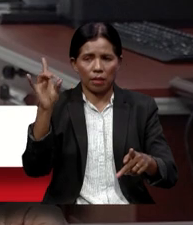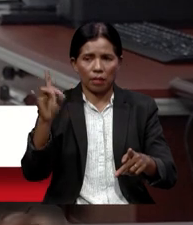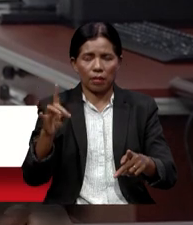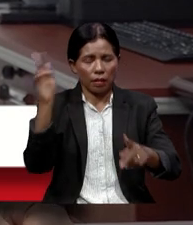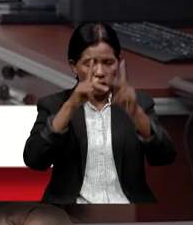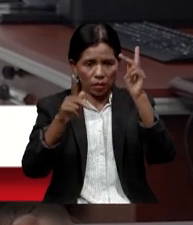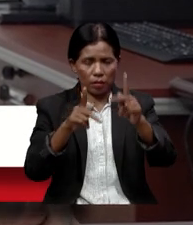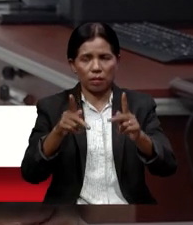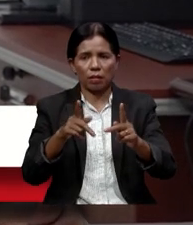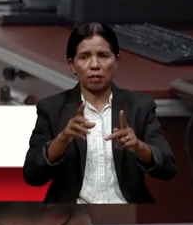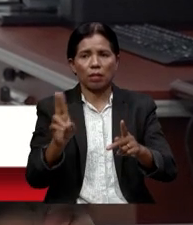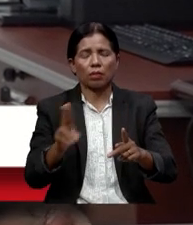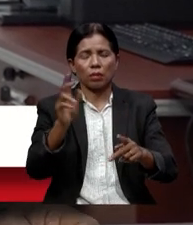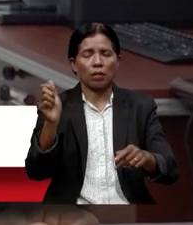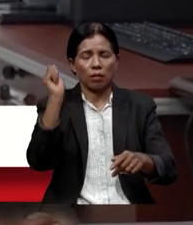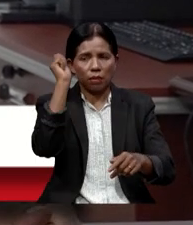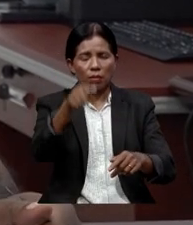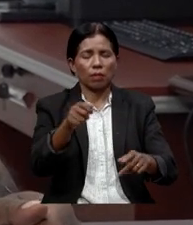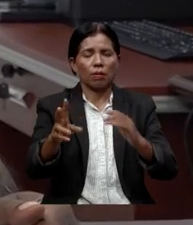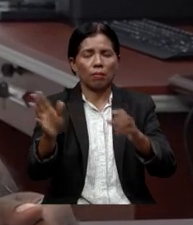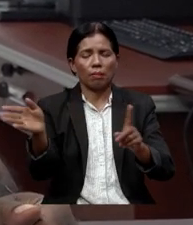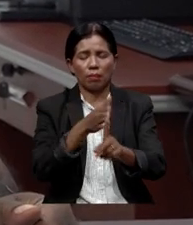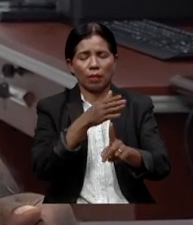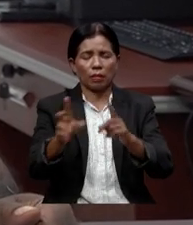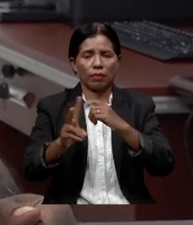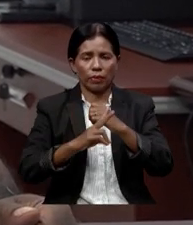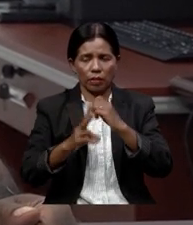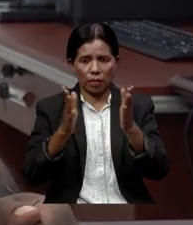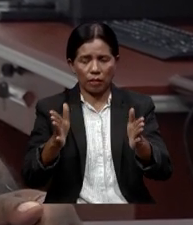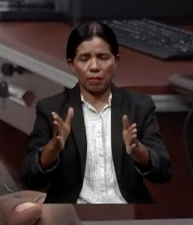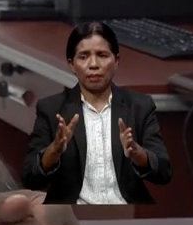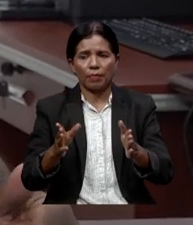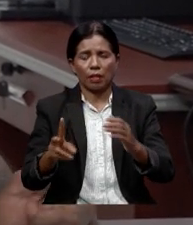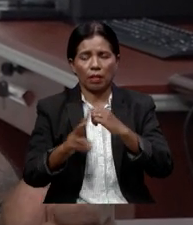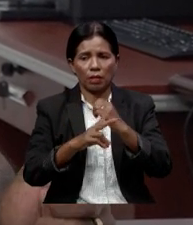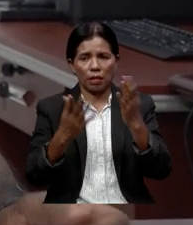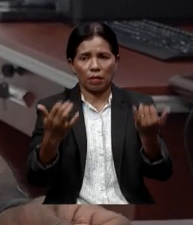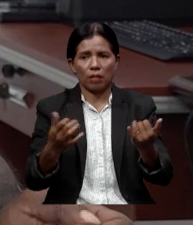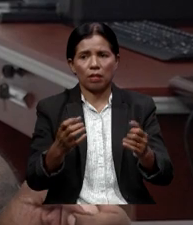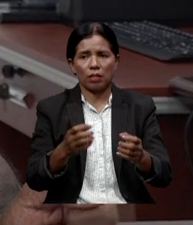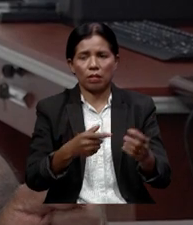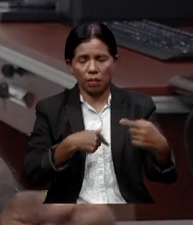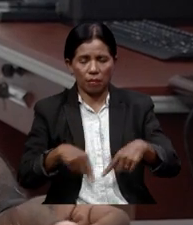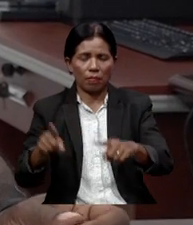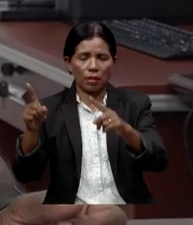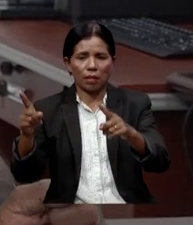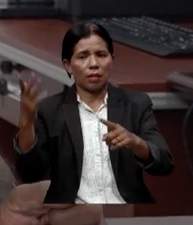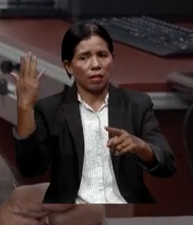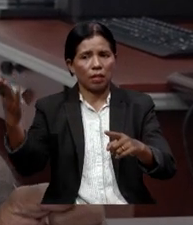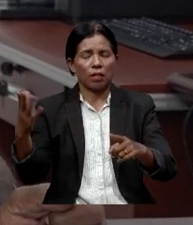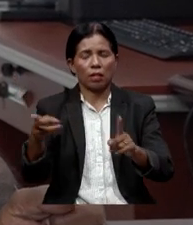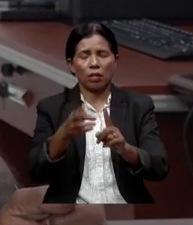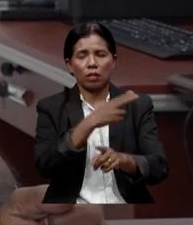Caso nebe maka usa martelo baku bitima e caso ira ne bitima agora raku si hala tratamento ele iha